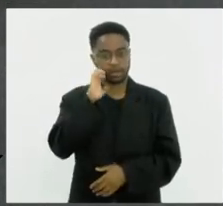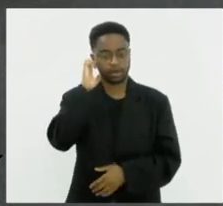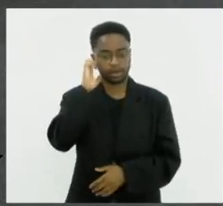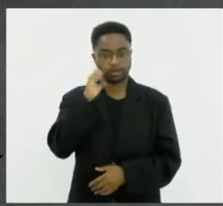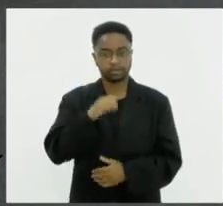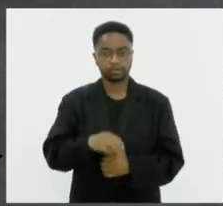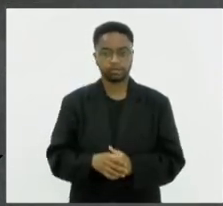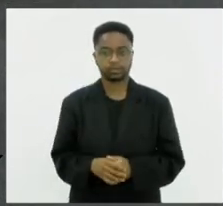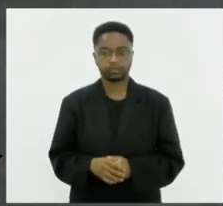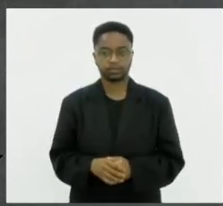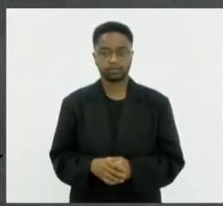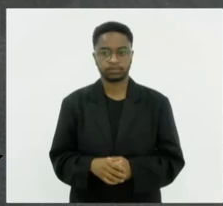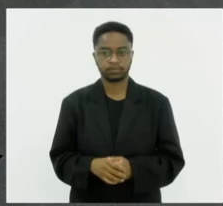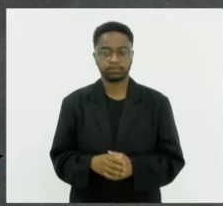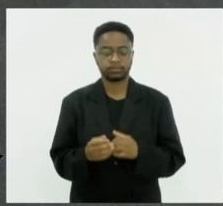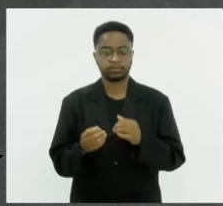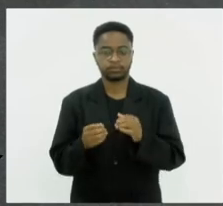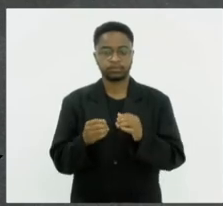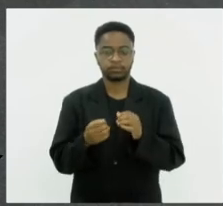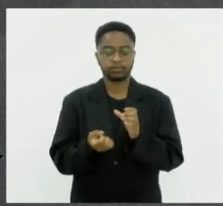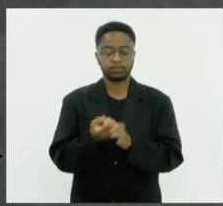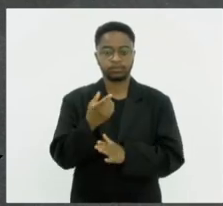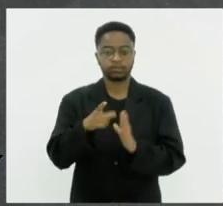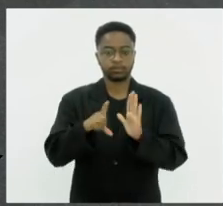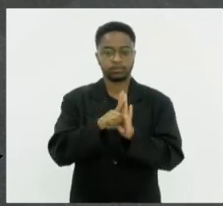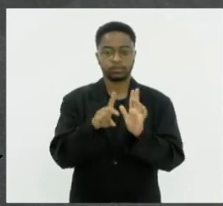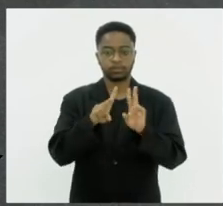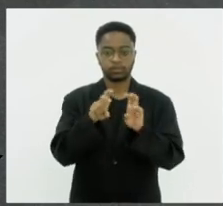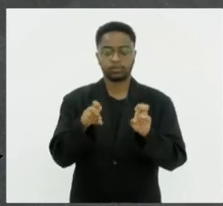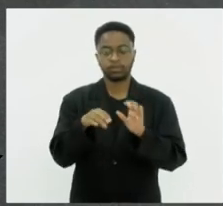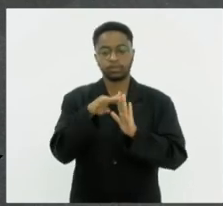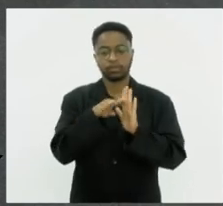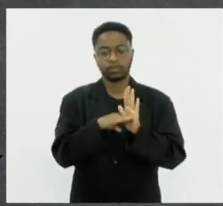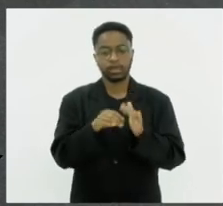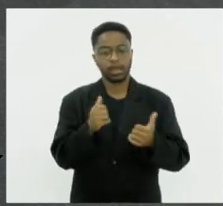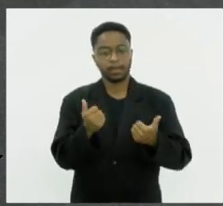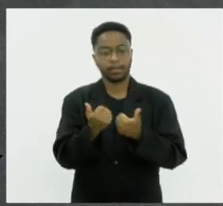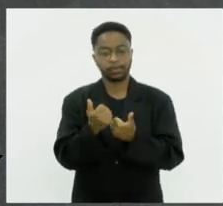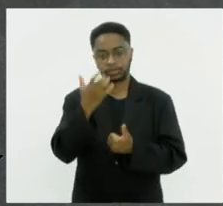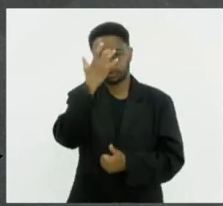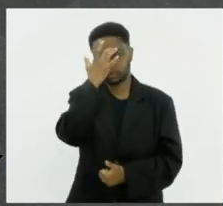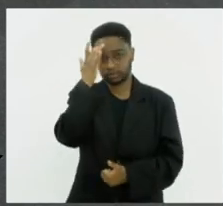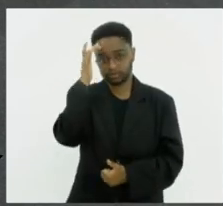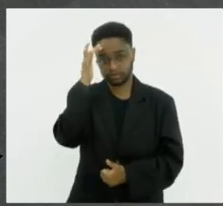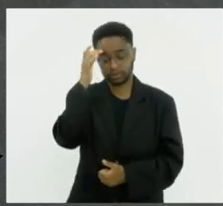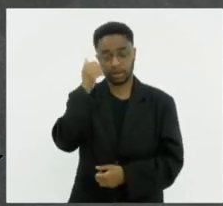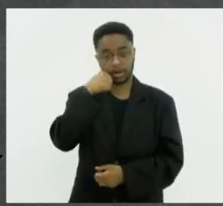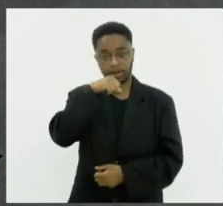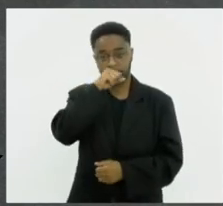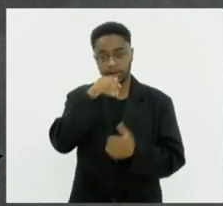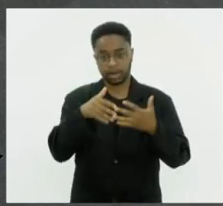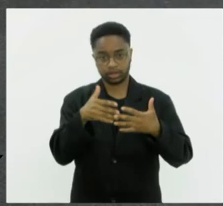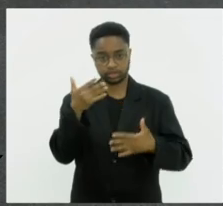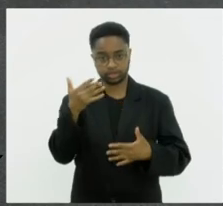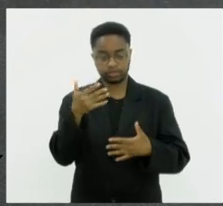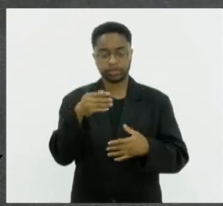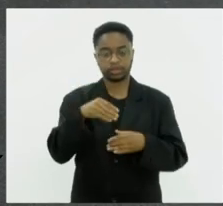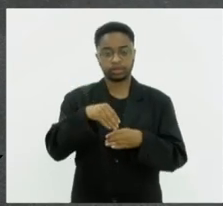Takimoto, legislando sobre um programa de apoio em saúde mental para as mães atípicas